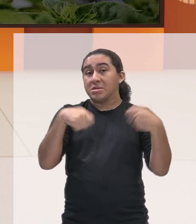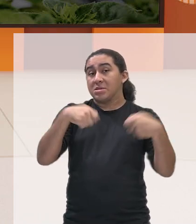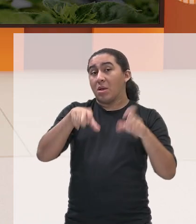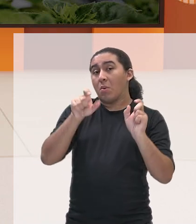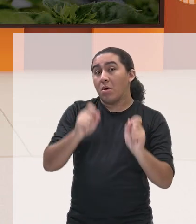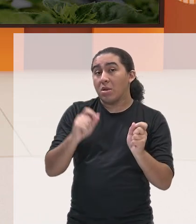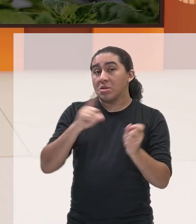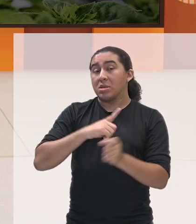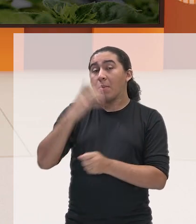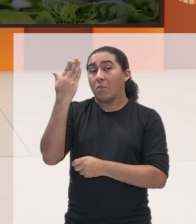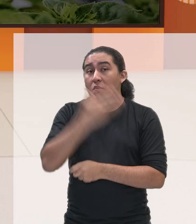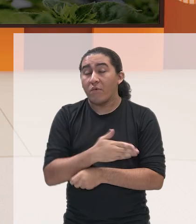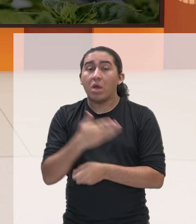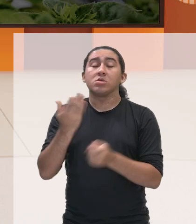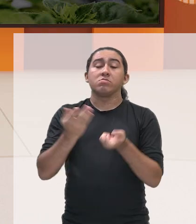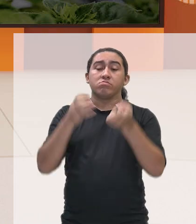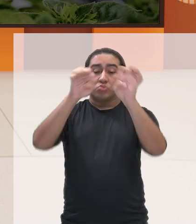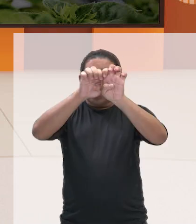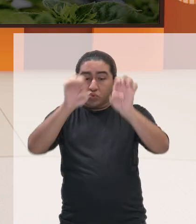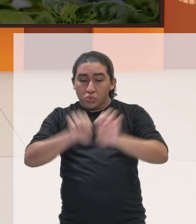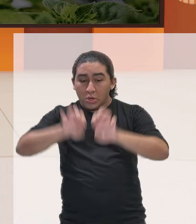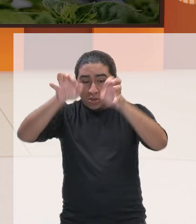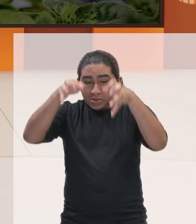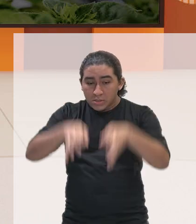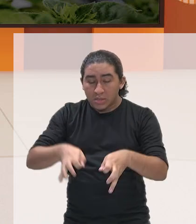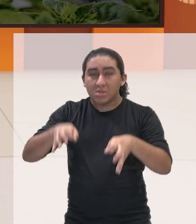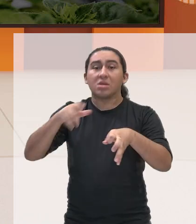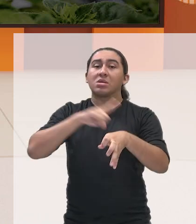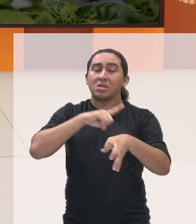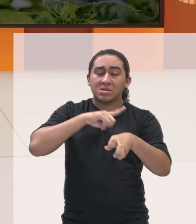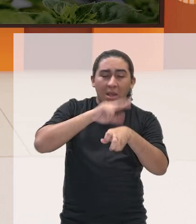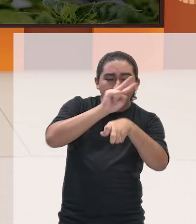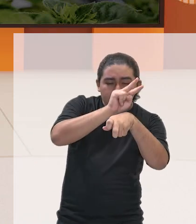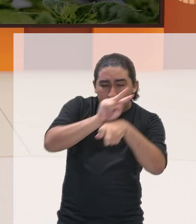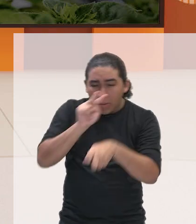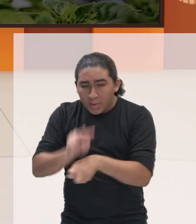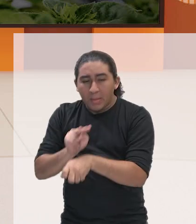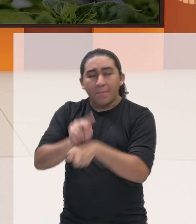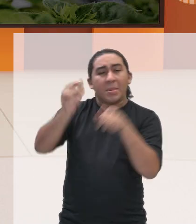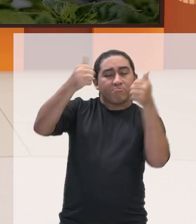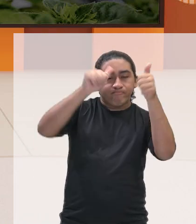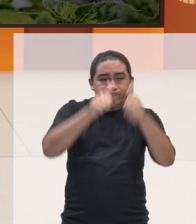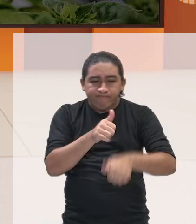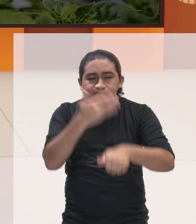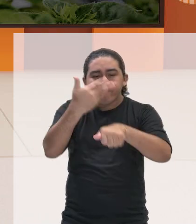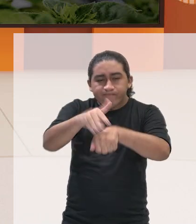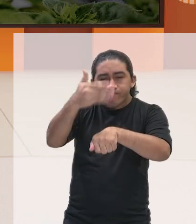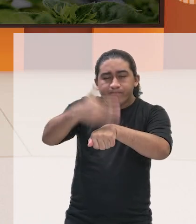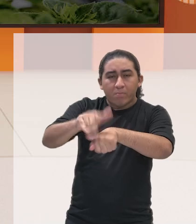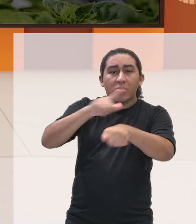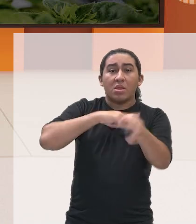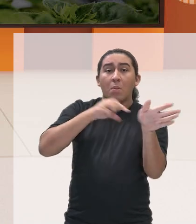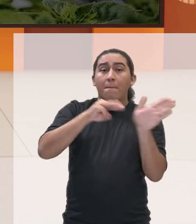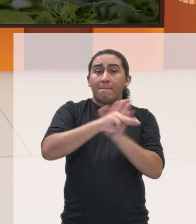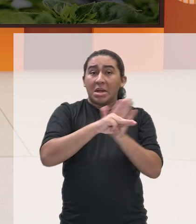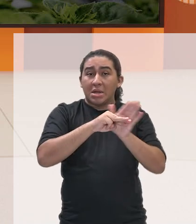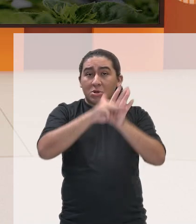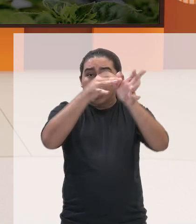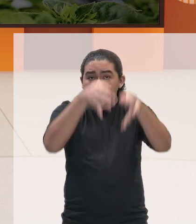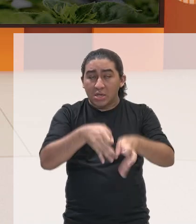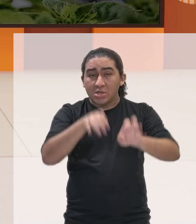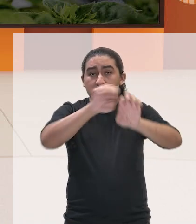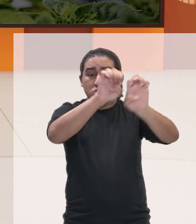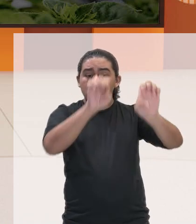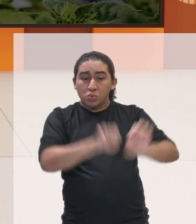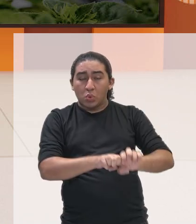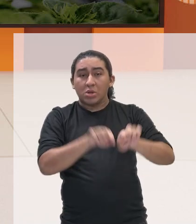ser construídas mediante rigorosa execução de um método organizado com base